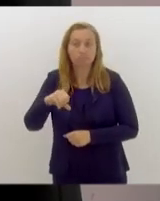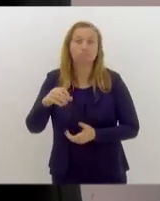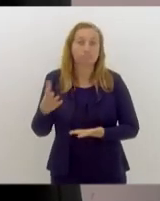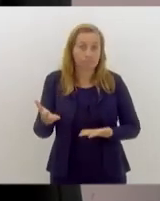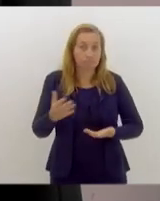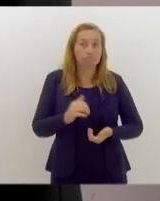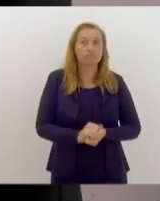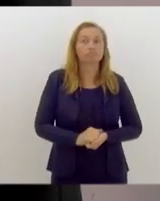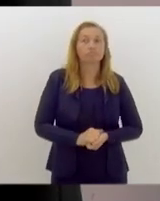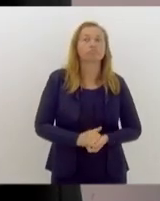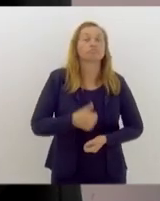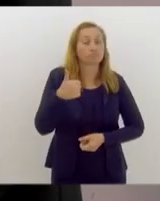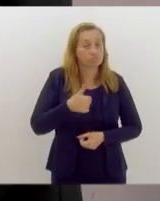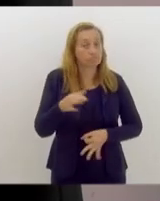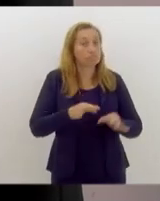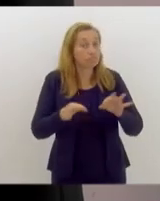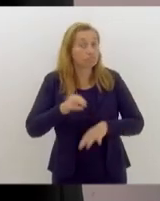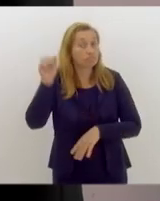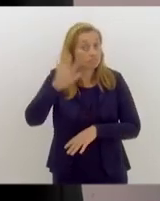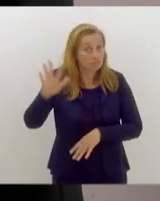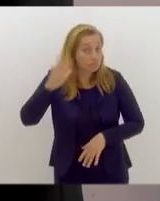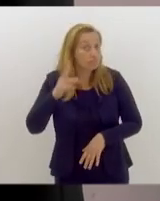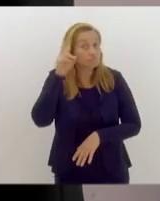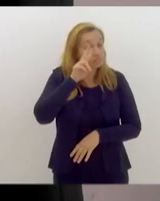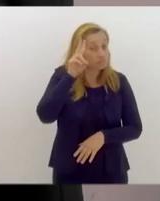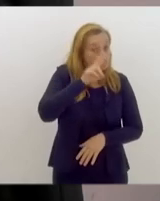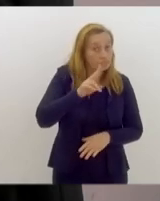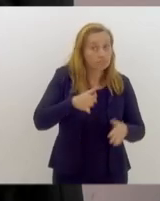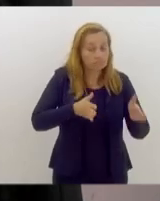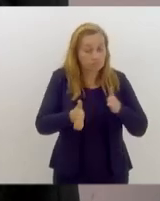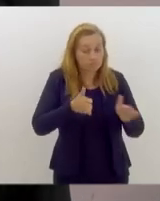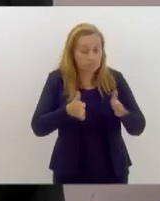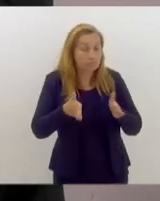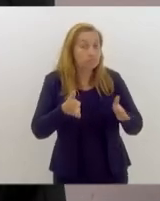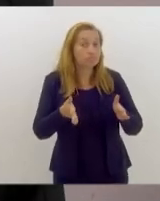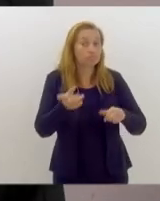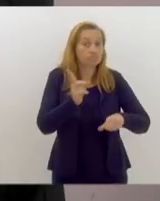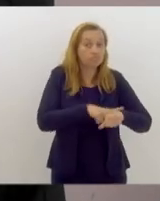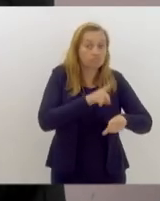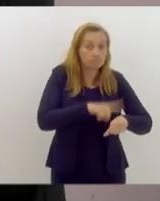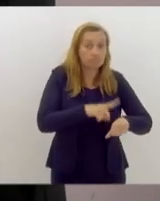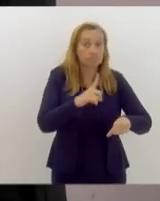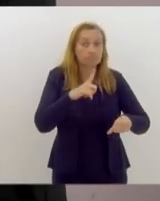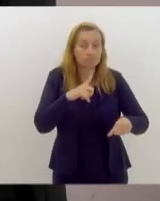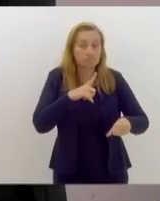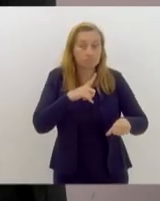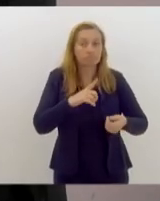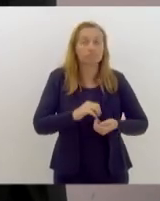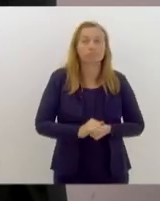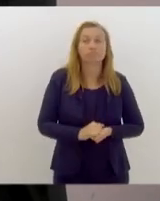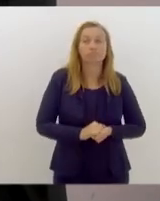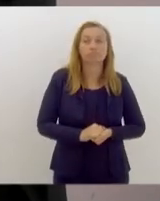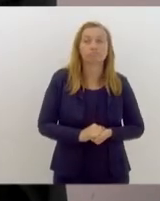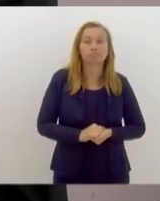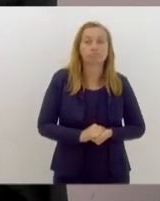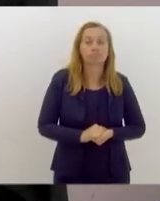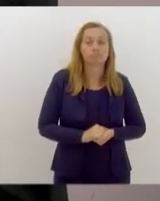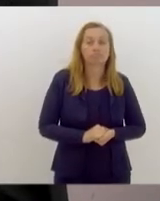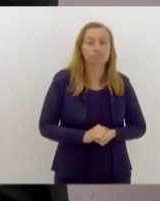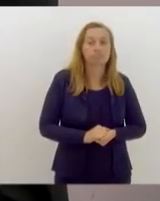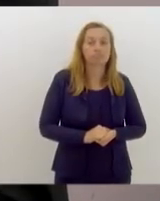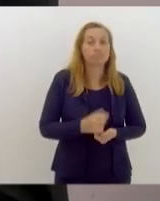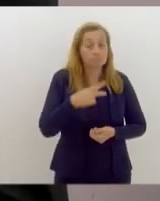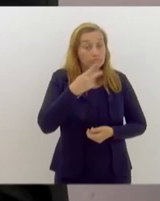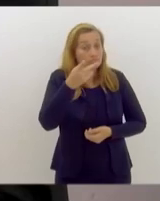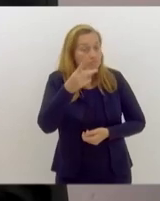estertores do primeiro Plano Nacional. E lembrando que, nesse intervalo de tempo, teve um episódio, doutor Rodrigo Azambuja, a sua